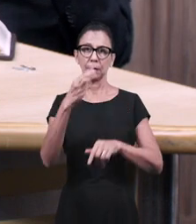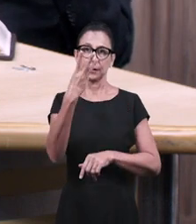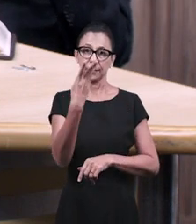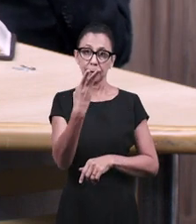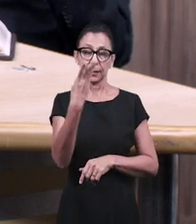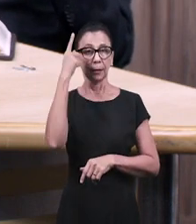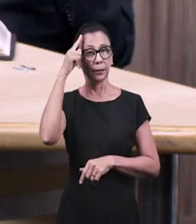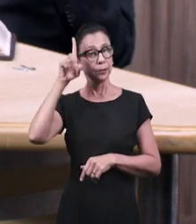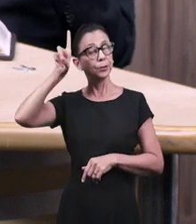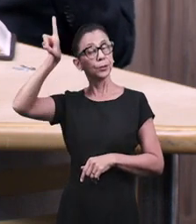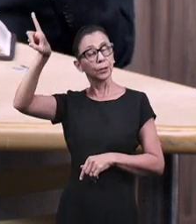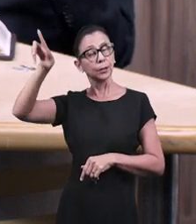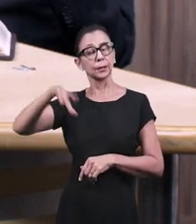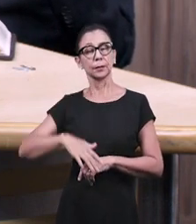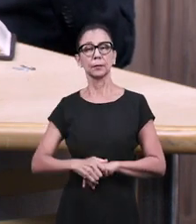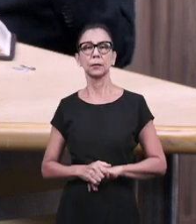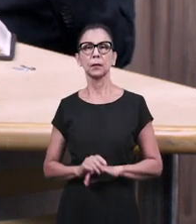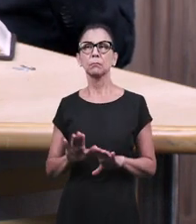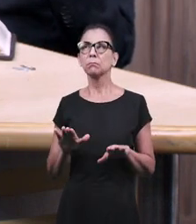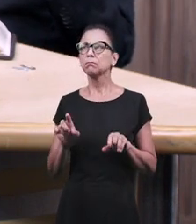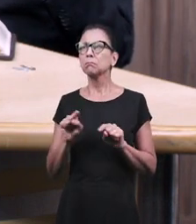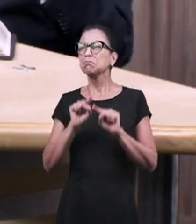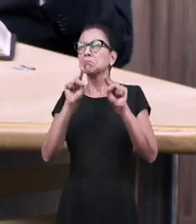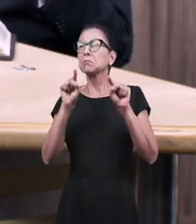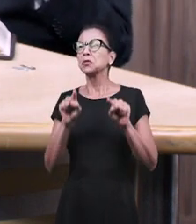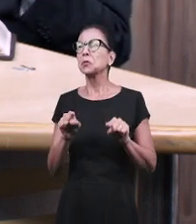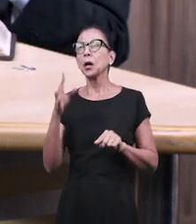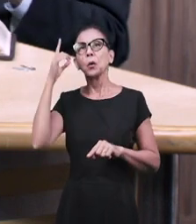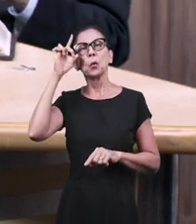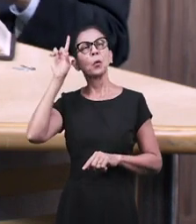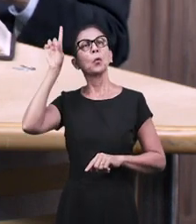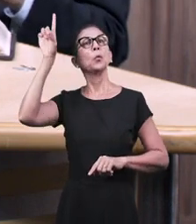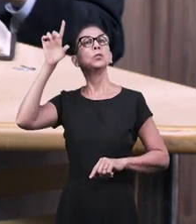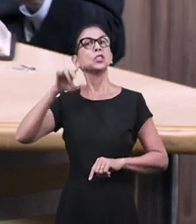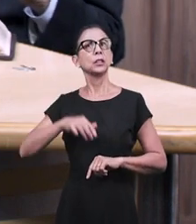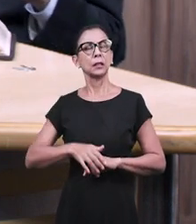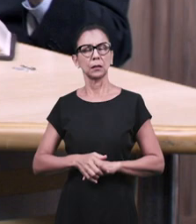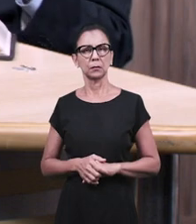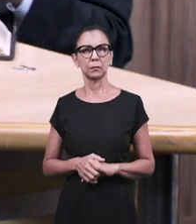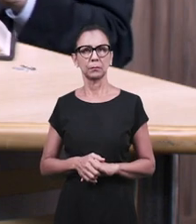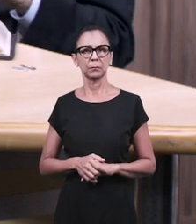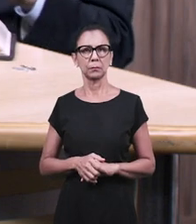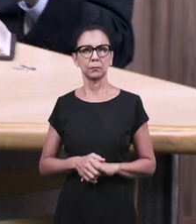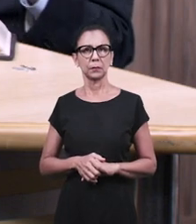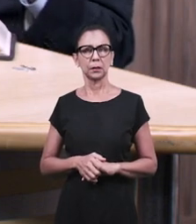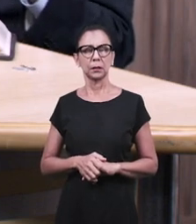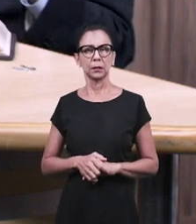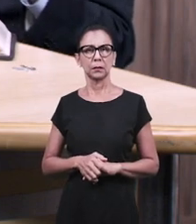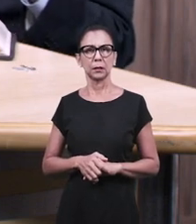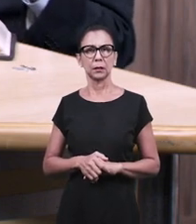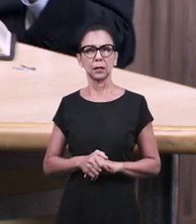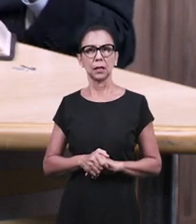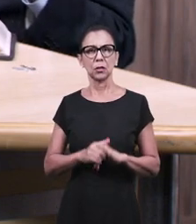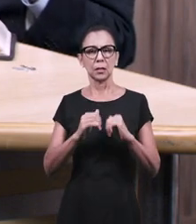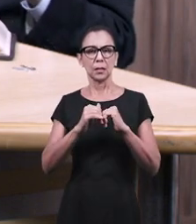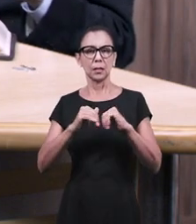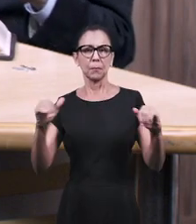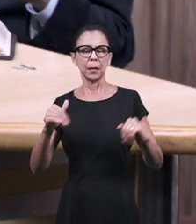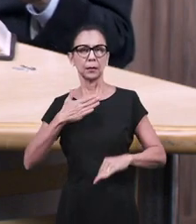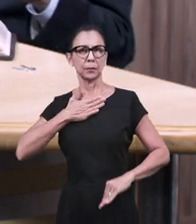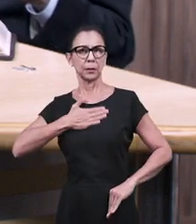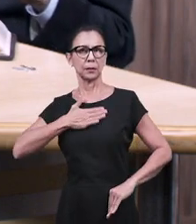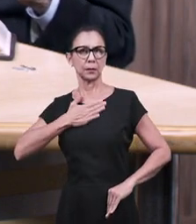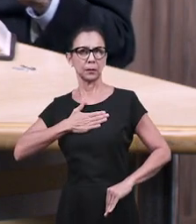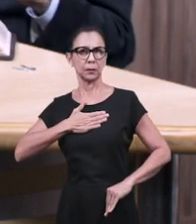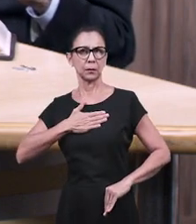aí eu pergunto, qual o dia que deve guardar? Porque é letra, isso é letra, é costume, é letra e costume. Agora, quando